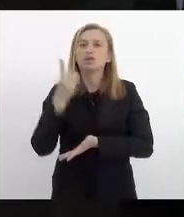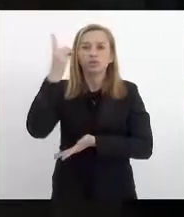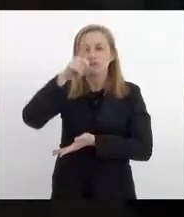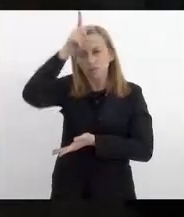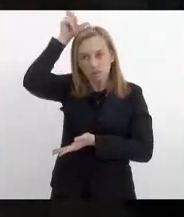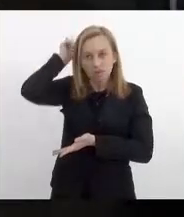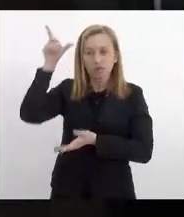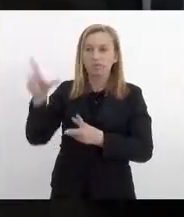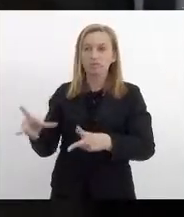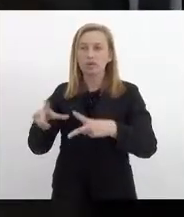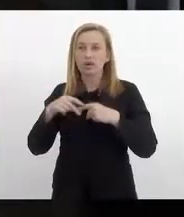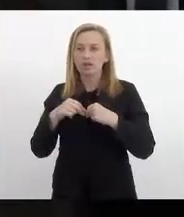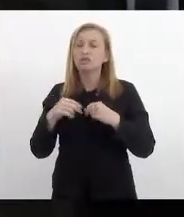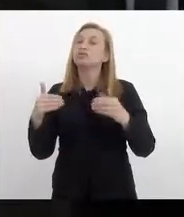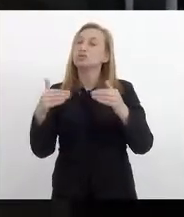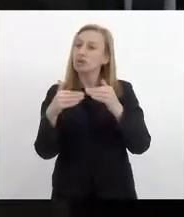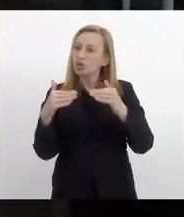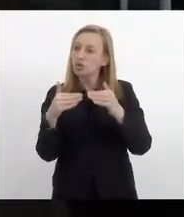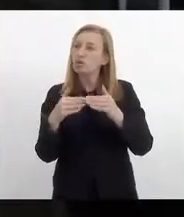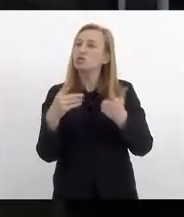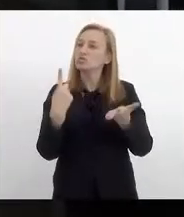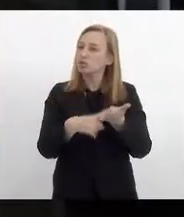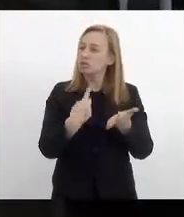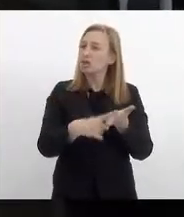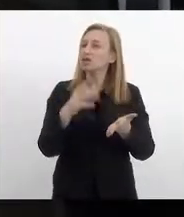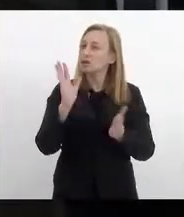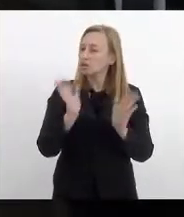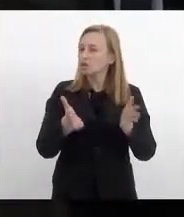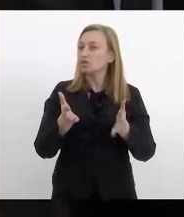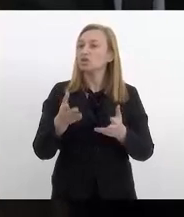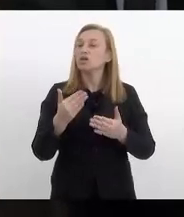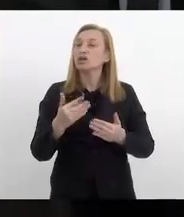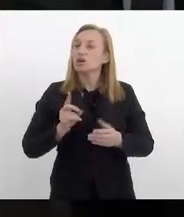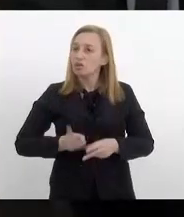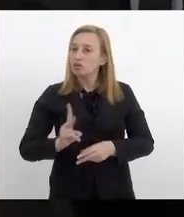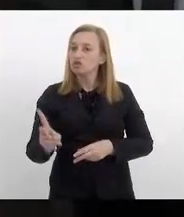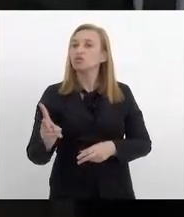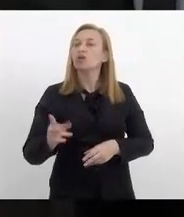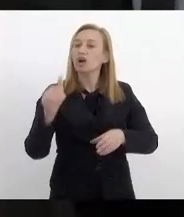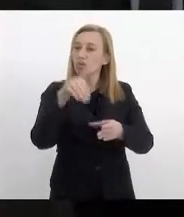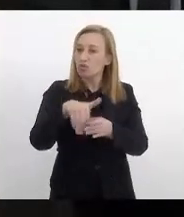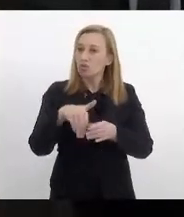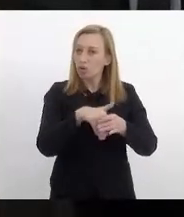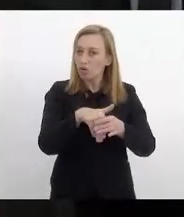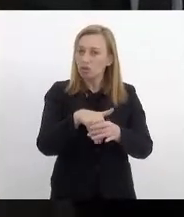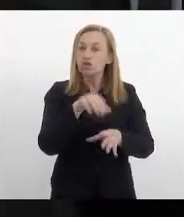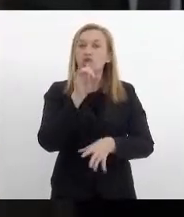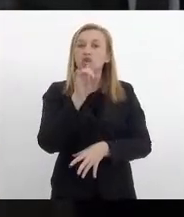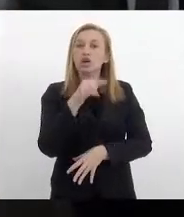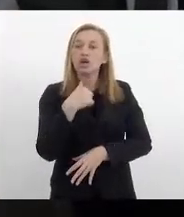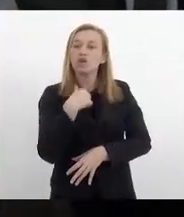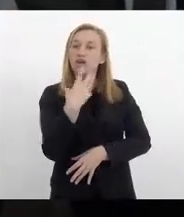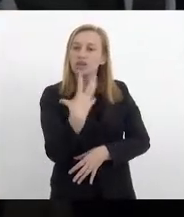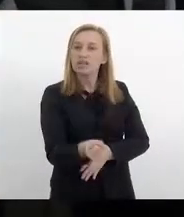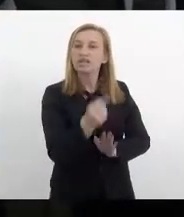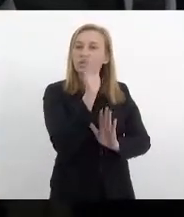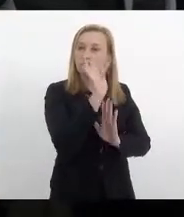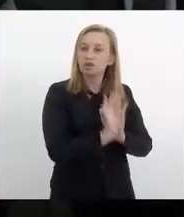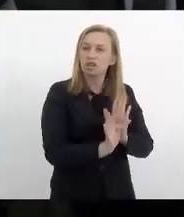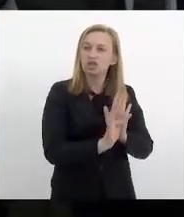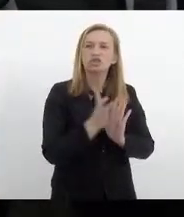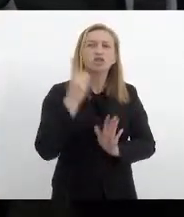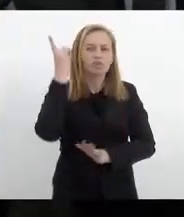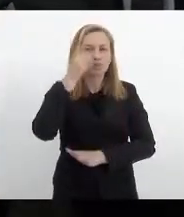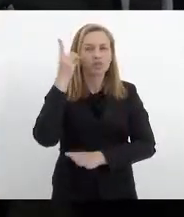Paulo, o mérito do acordo que foi firmado. É só isso. Por isso eu vou manter o voto Sou a favor do texto do deputado Luiz